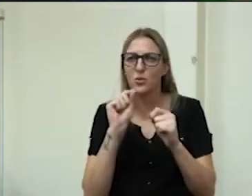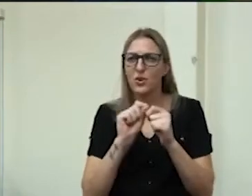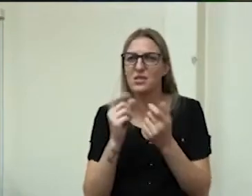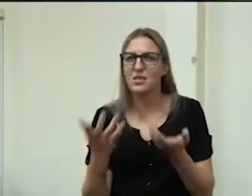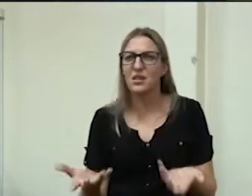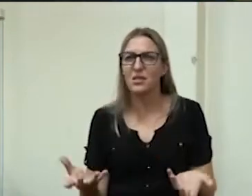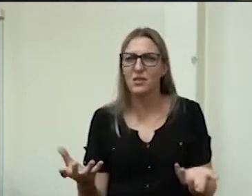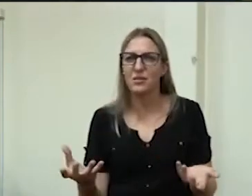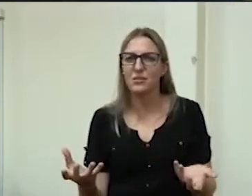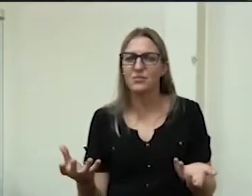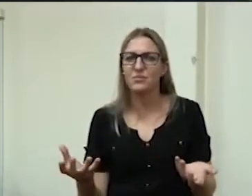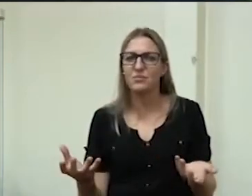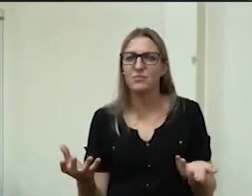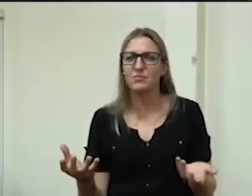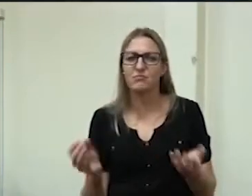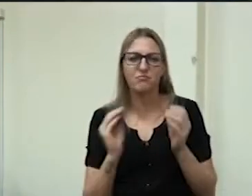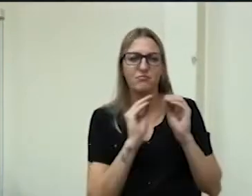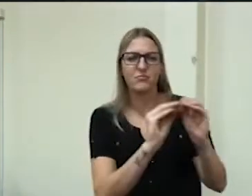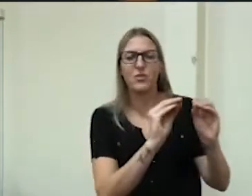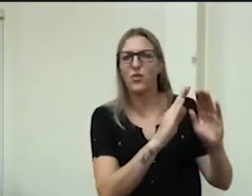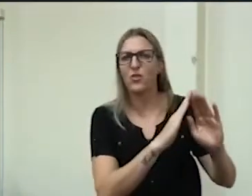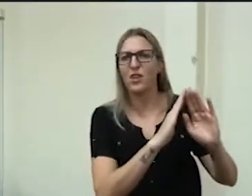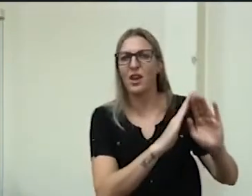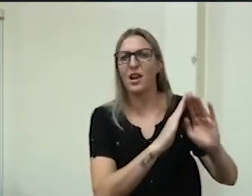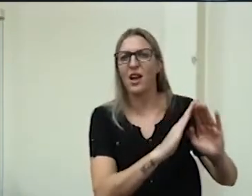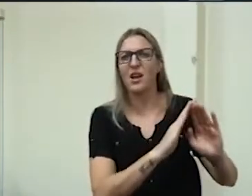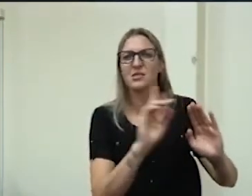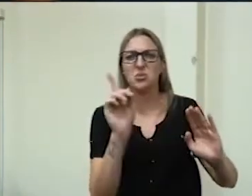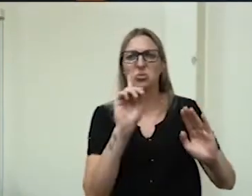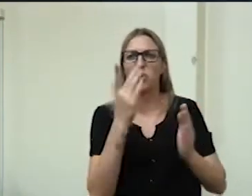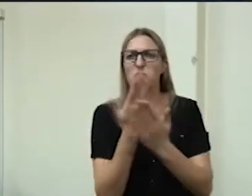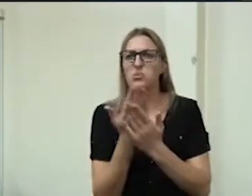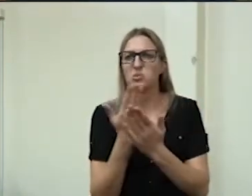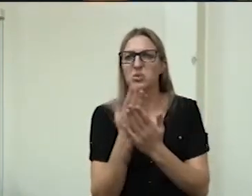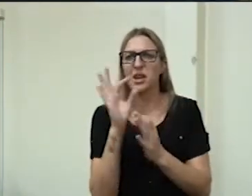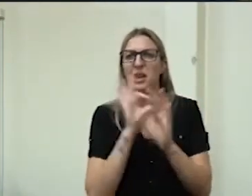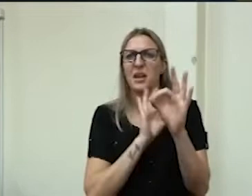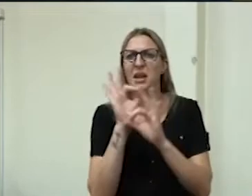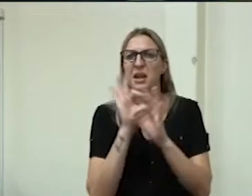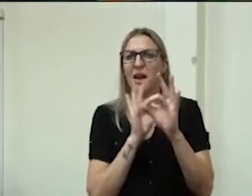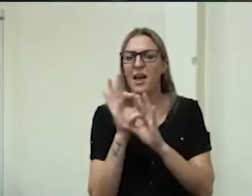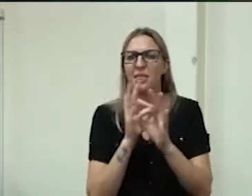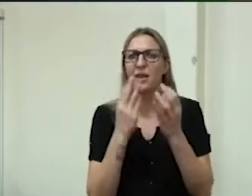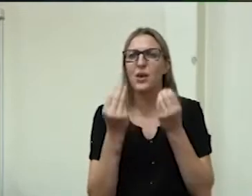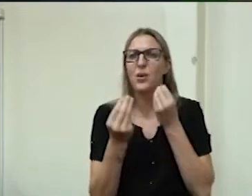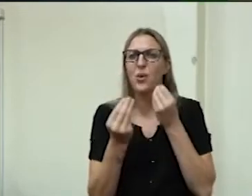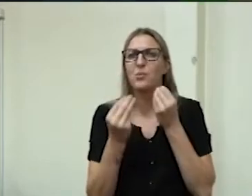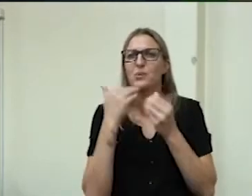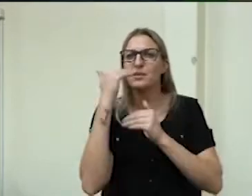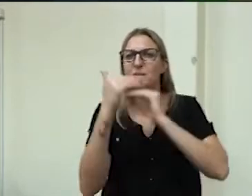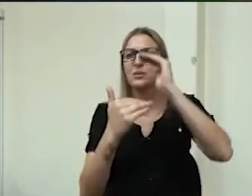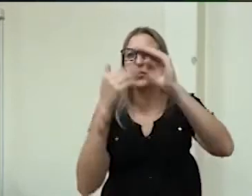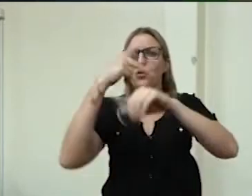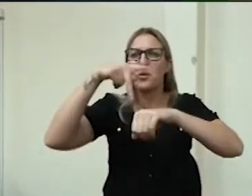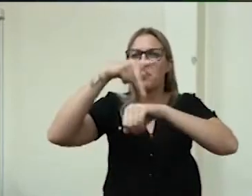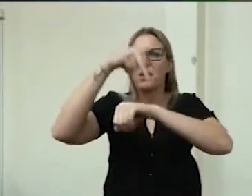Devolver para casa, não vão se especializar em nada? Como é que a gente vai desenvolver um país sem educação?